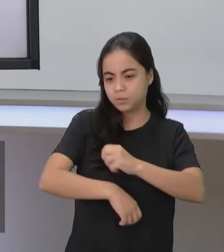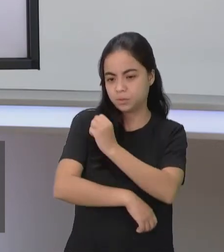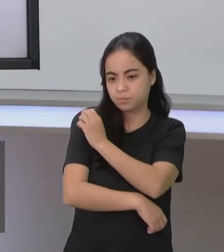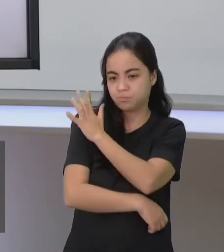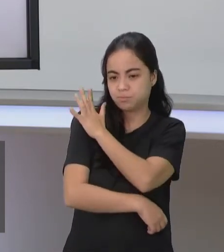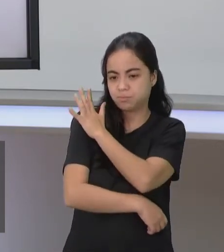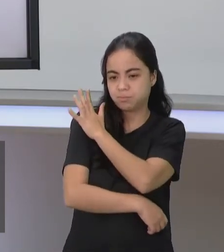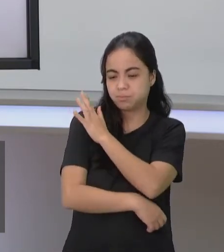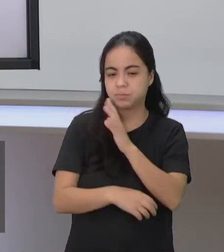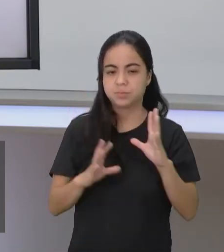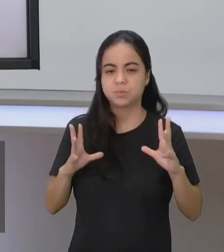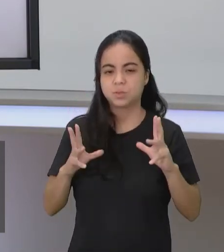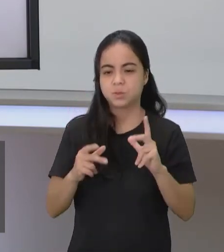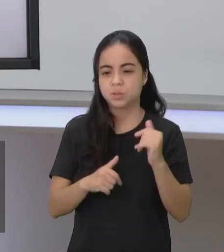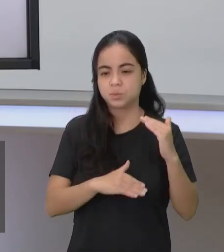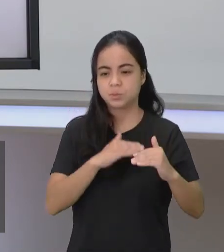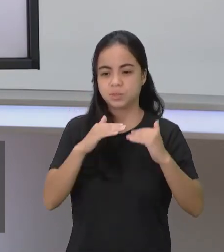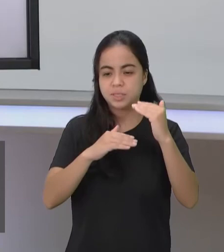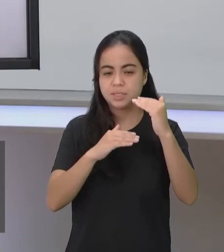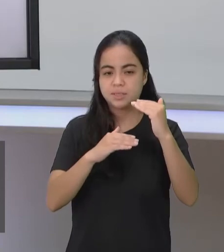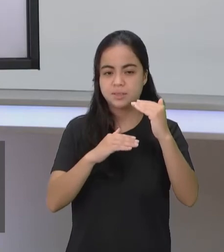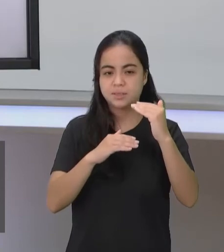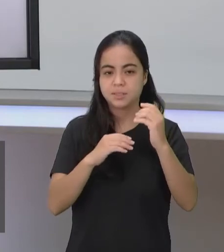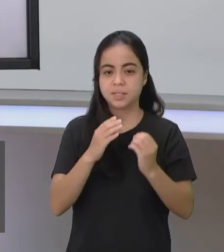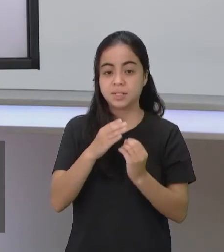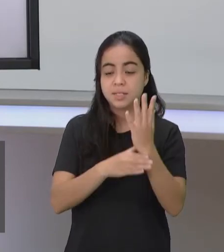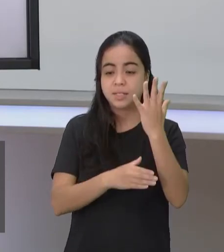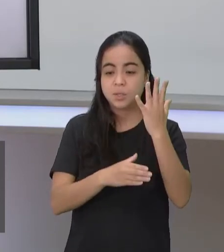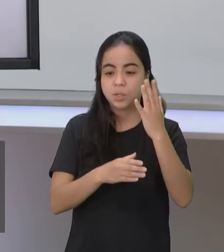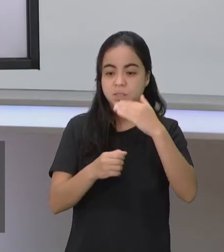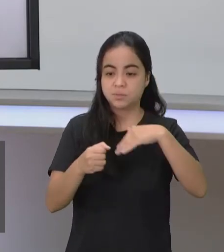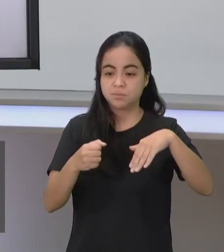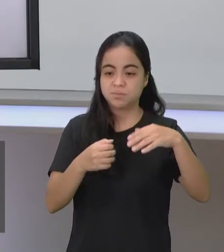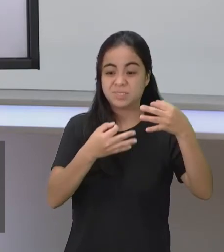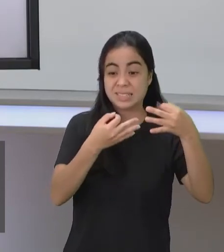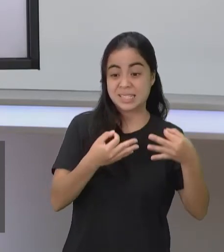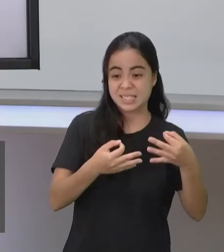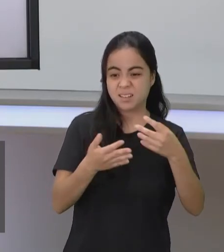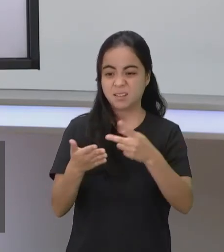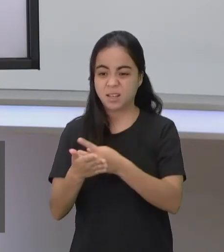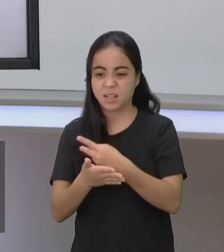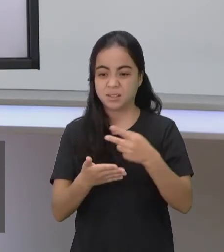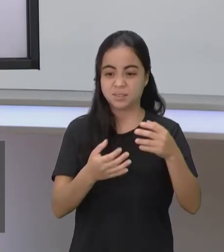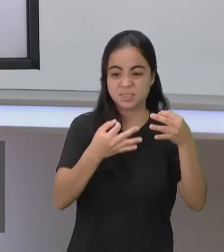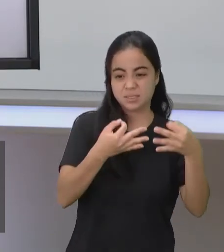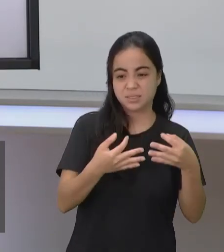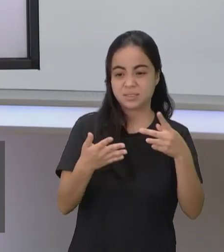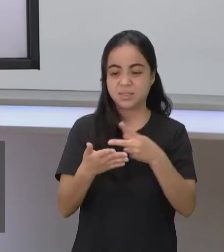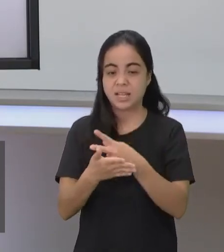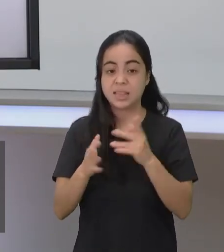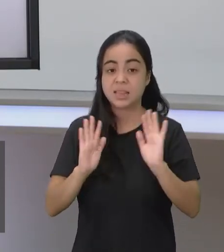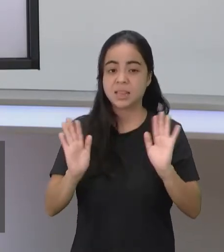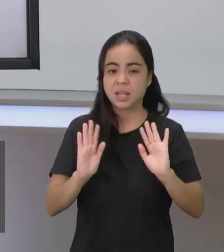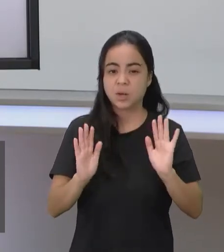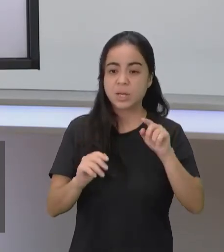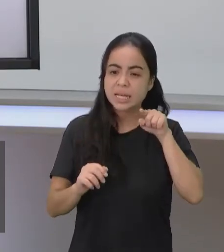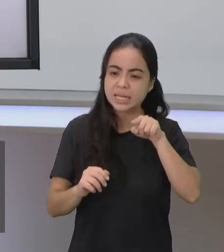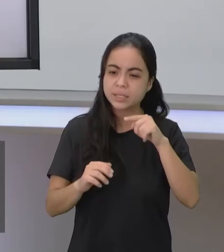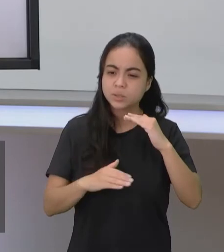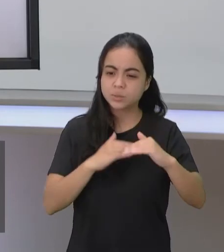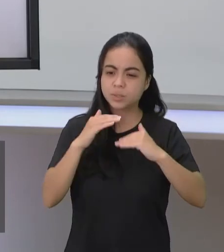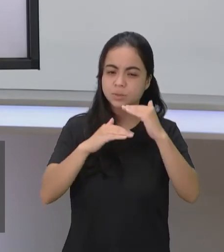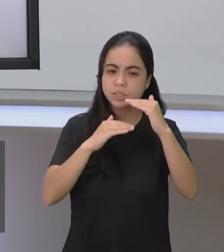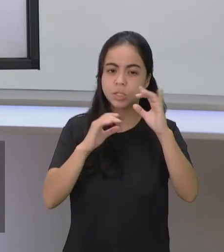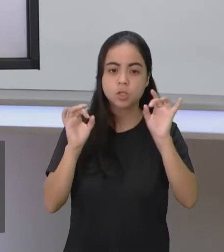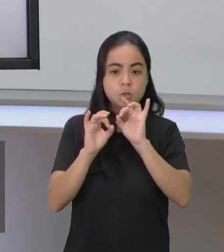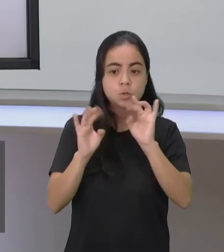todos esses processos que a gente criou de dizer que um está mais certo do que o outro, ou mais errado do que o outro, também é uma construção que